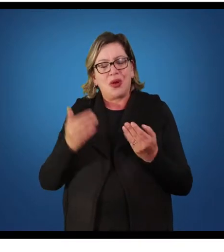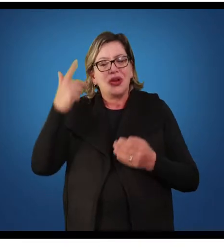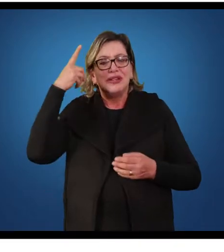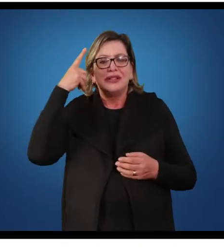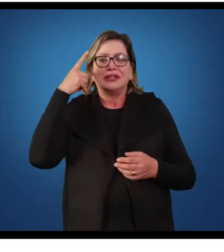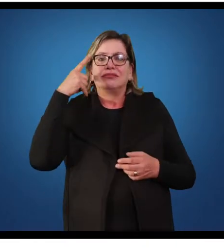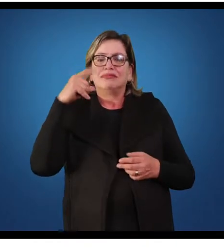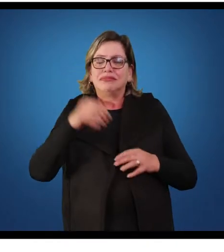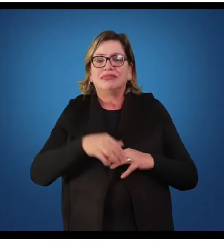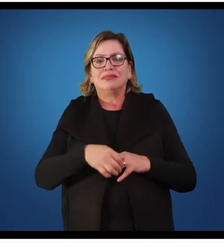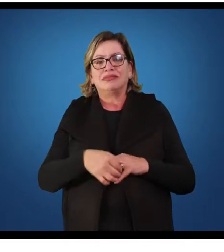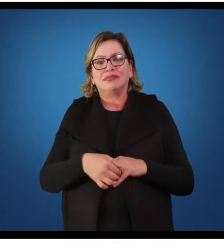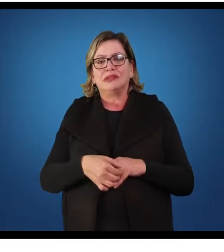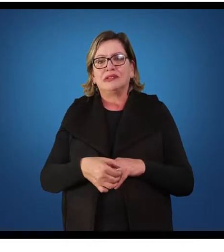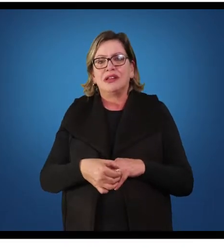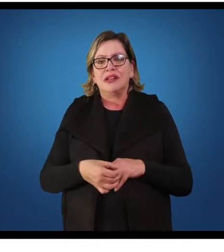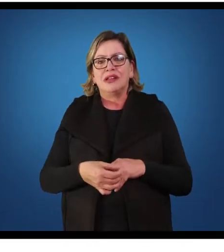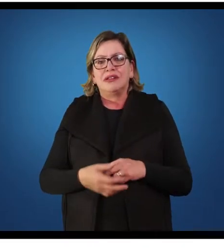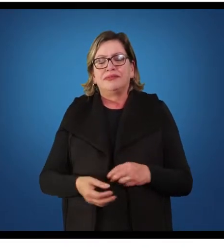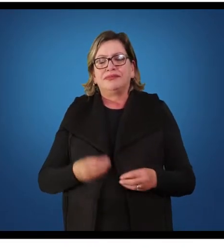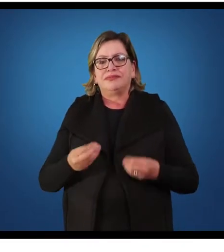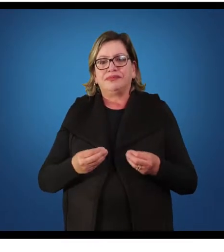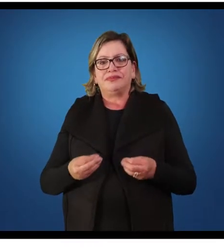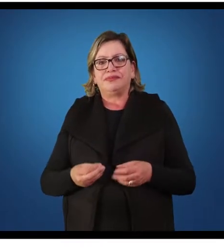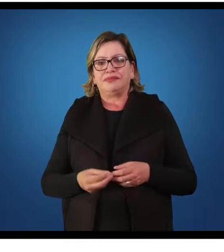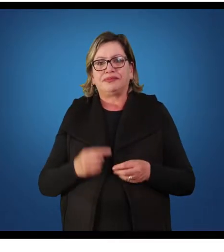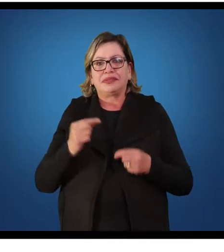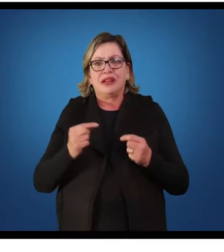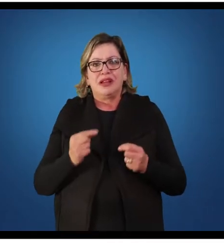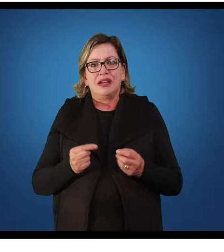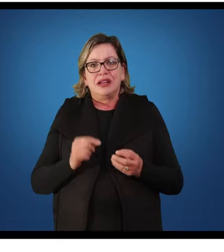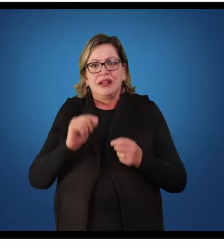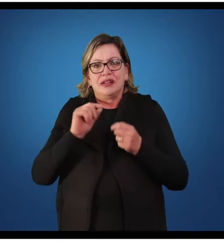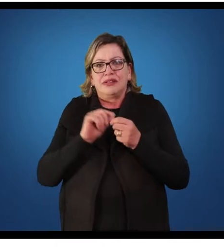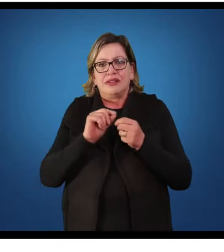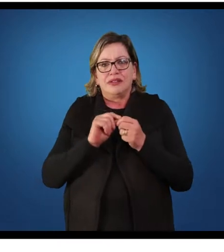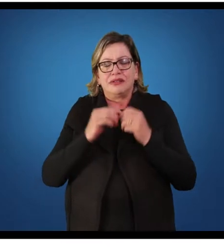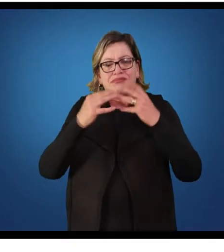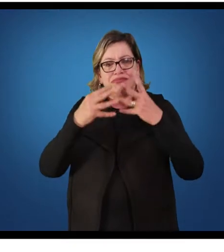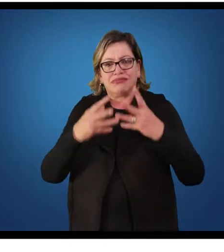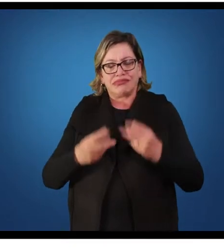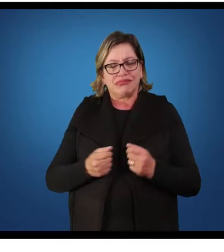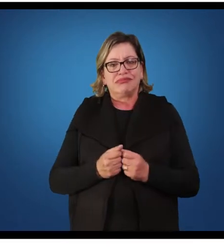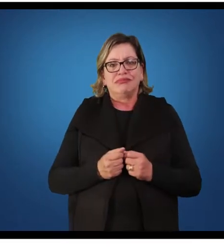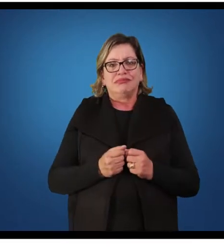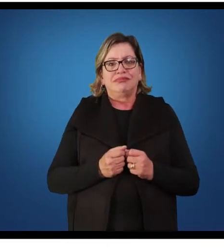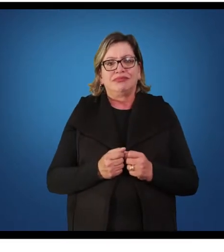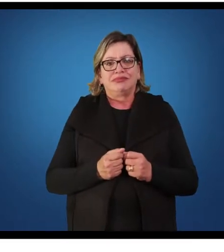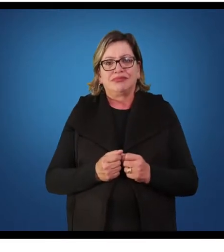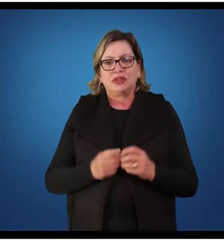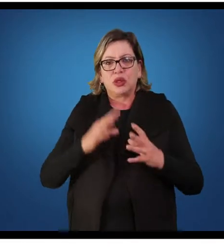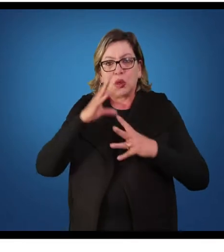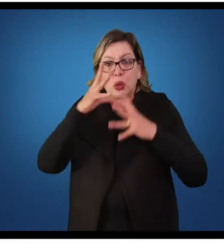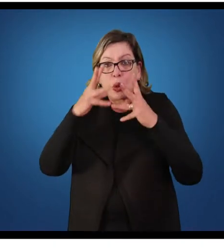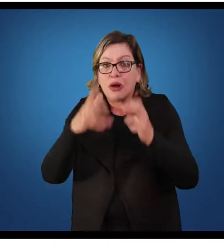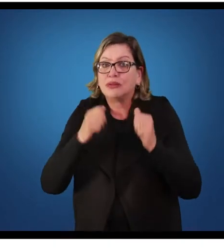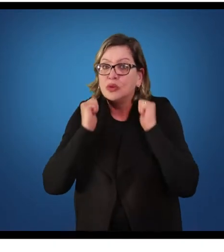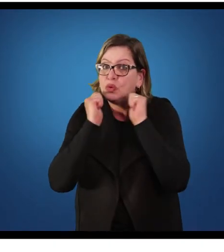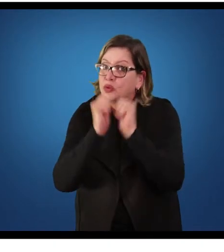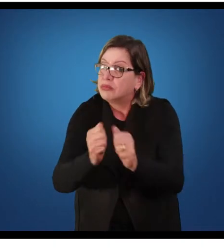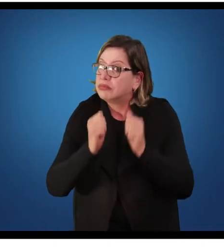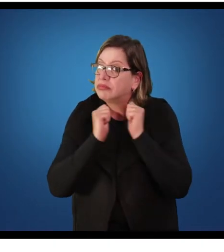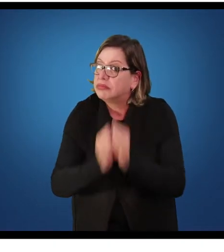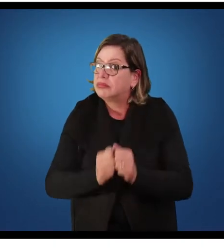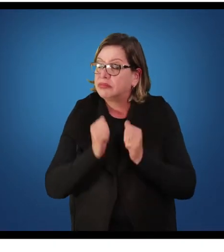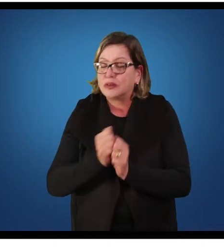Arremessa e sai. Todos